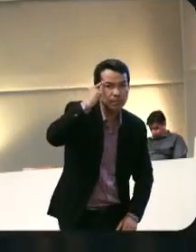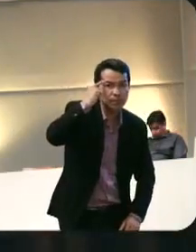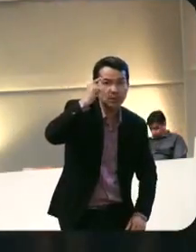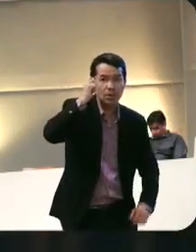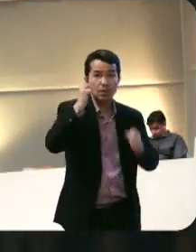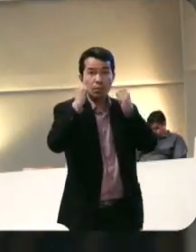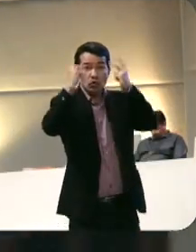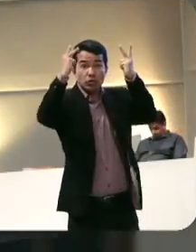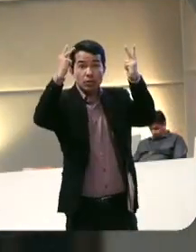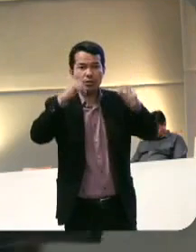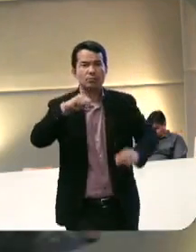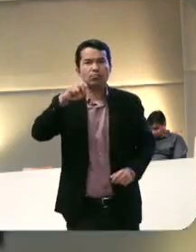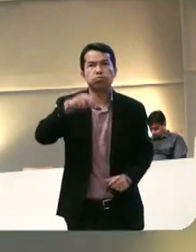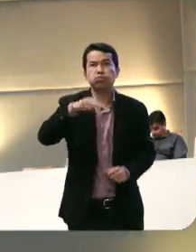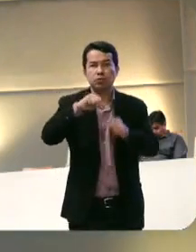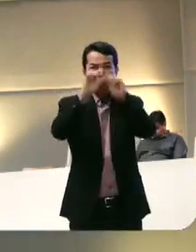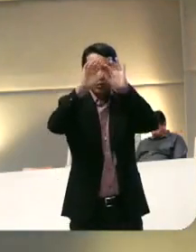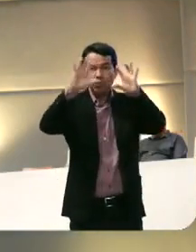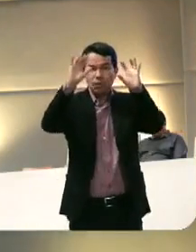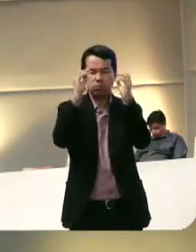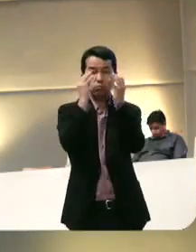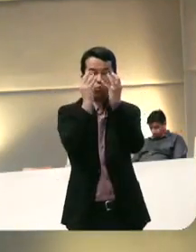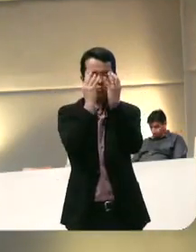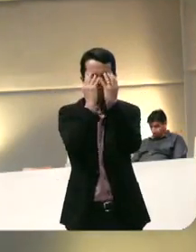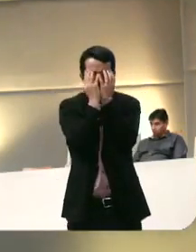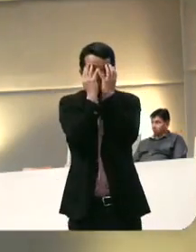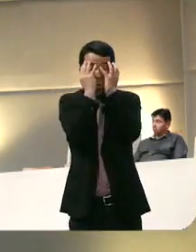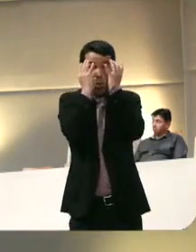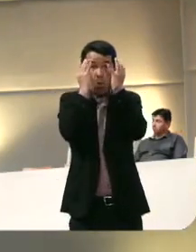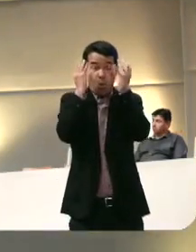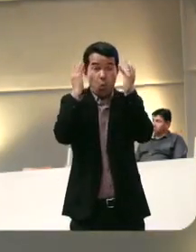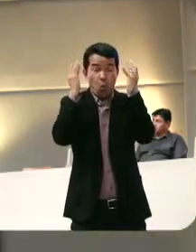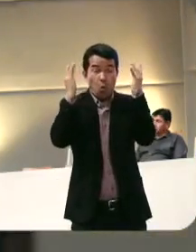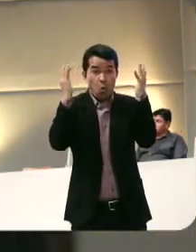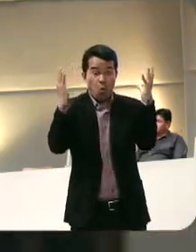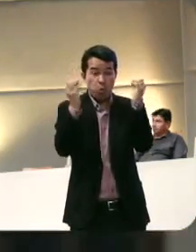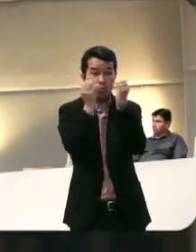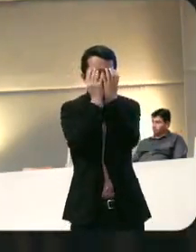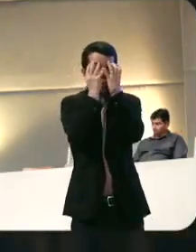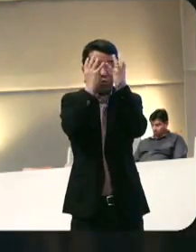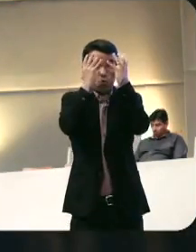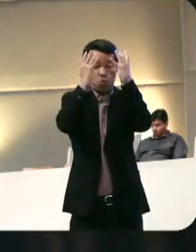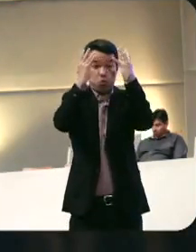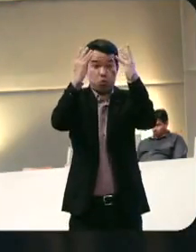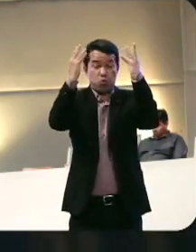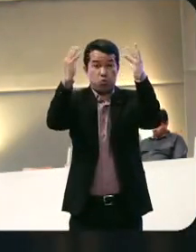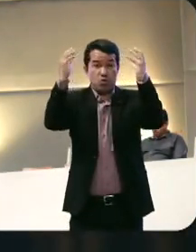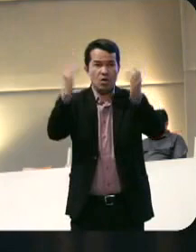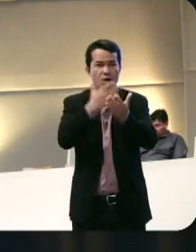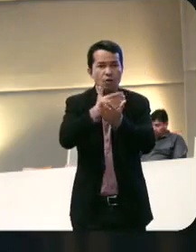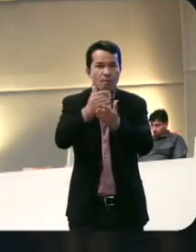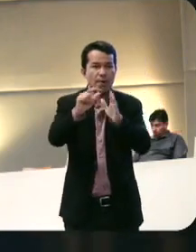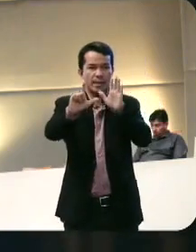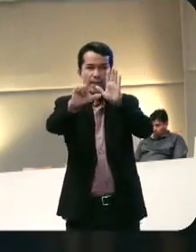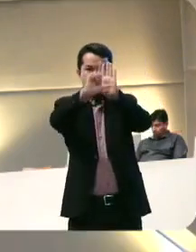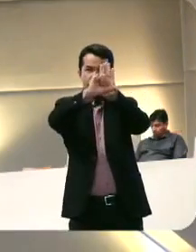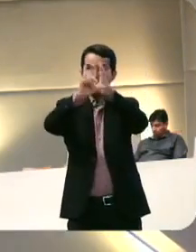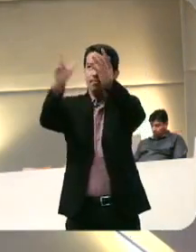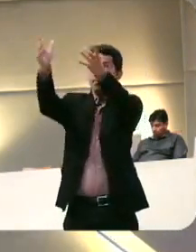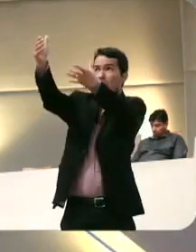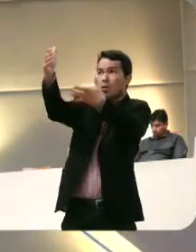a Bíblia diz que a glória do Senhor toca a sua face. Ele recebe agora as tábuas da lei de novo.